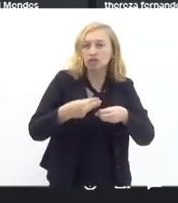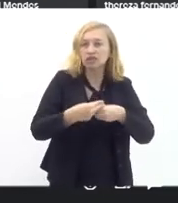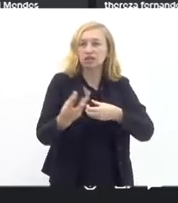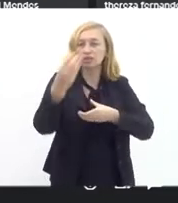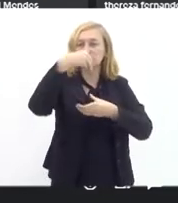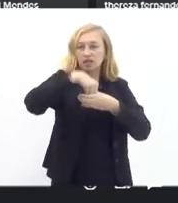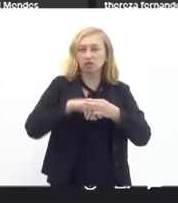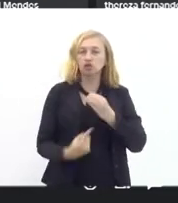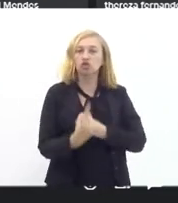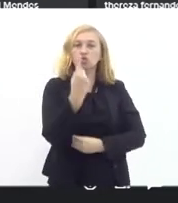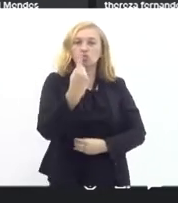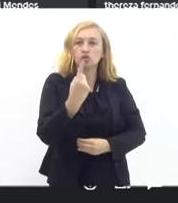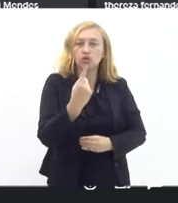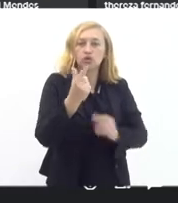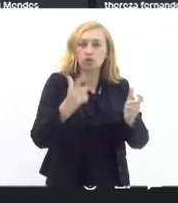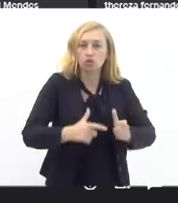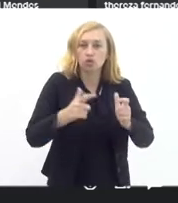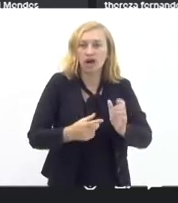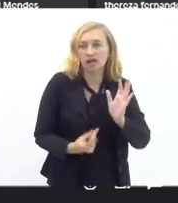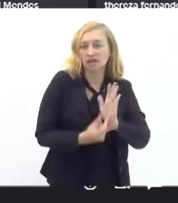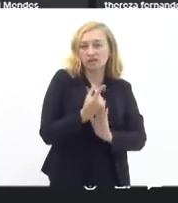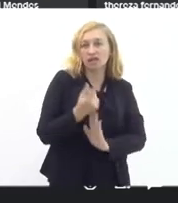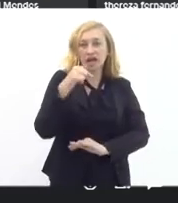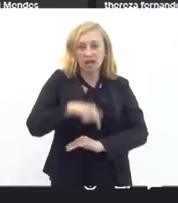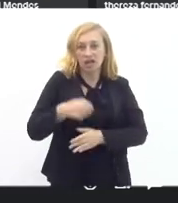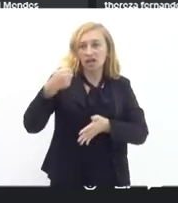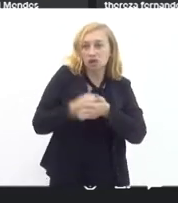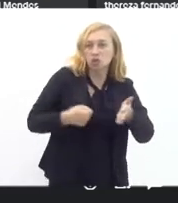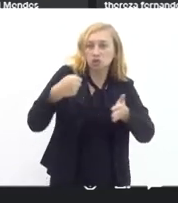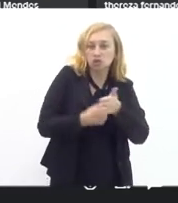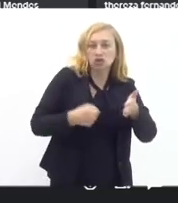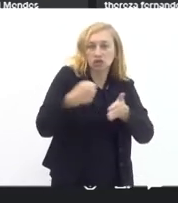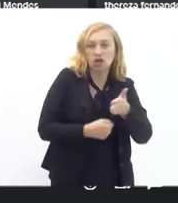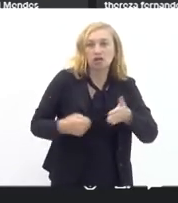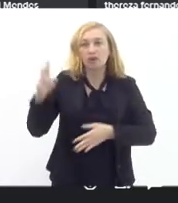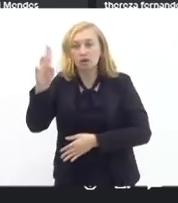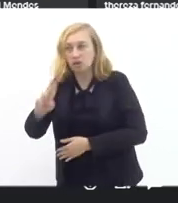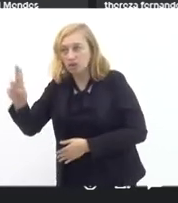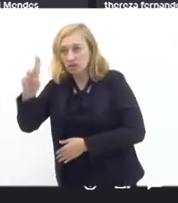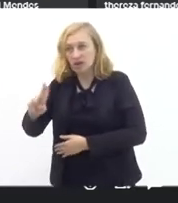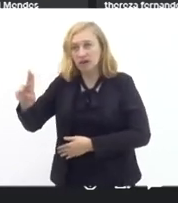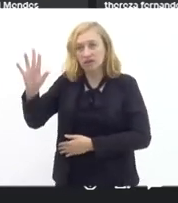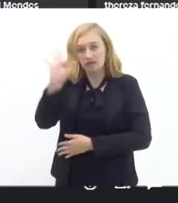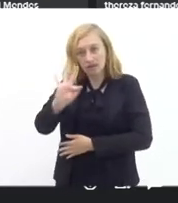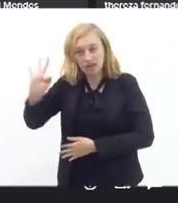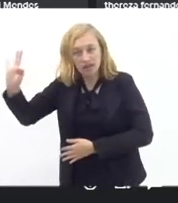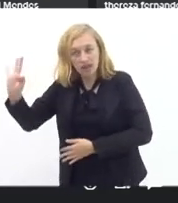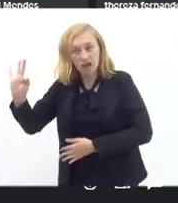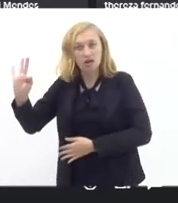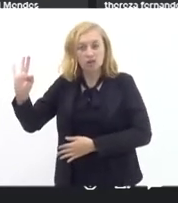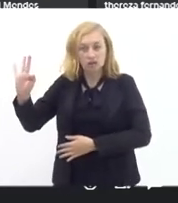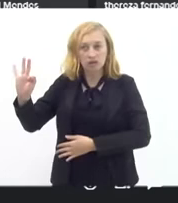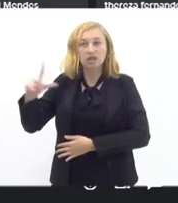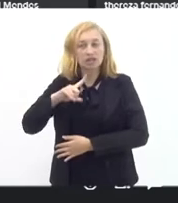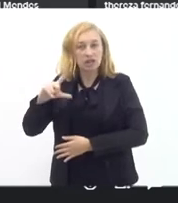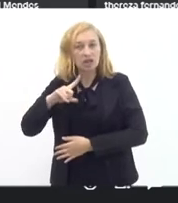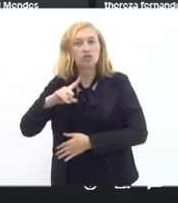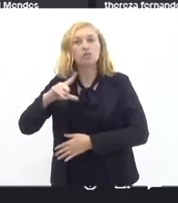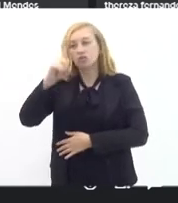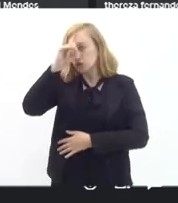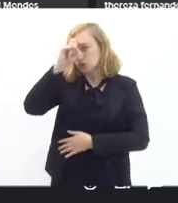de investimento. Aqui eu continuo lutando para que a Universidade Federal Fluminense, que tem um hospital